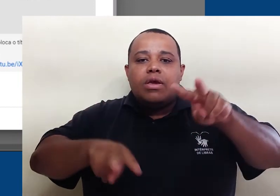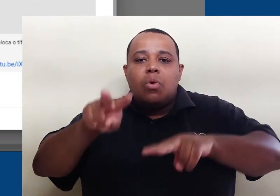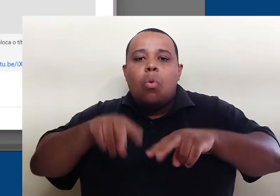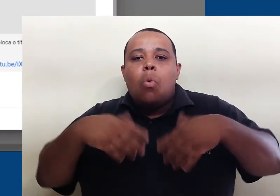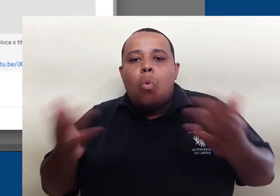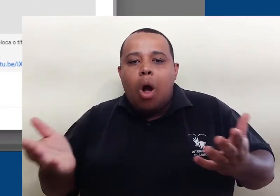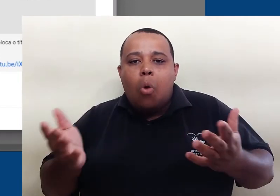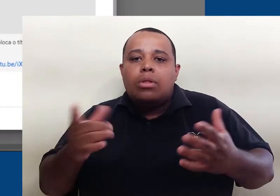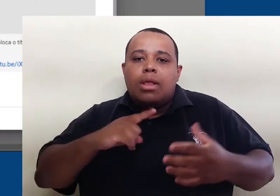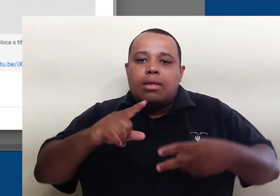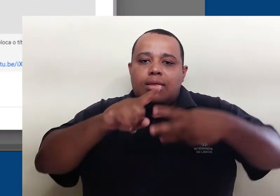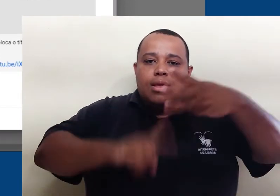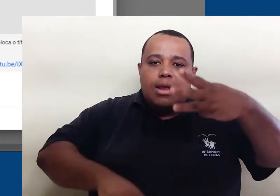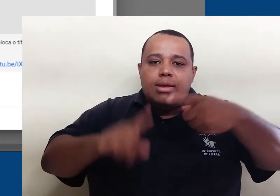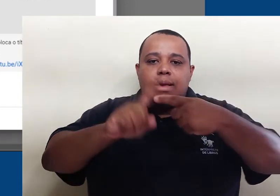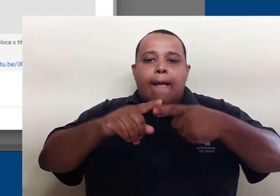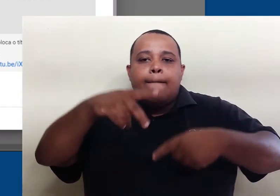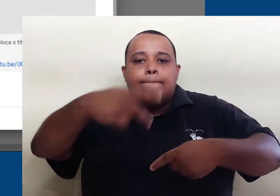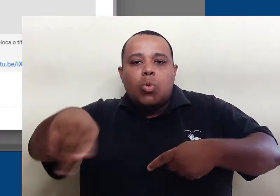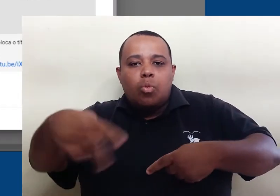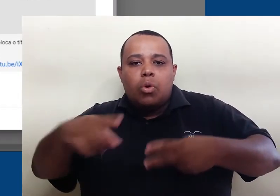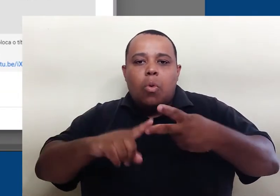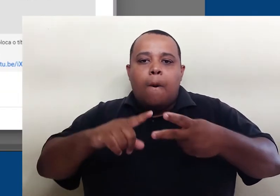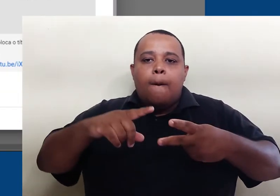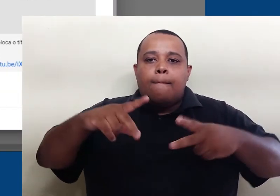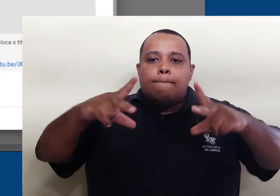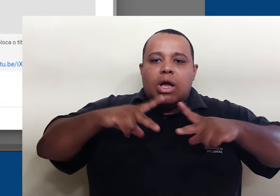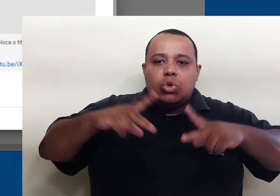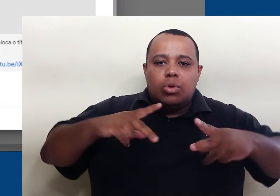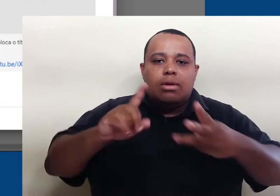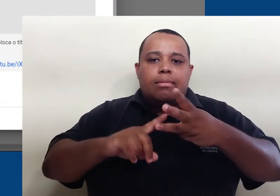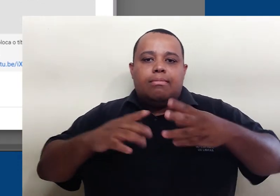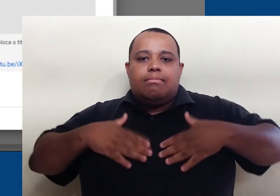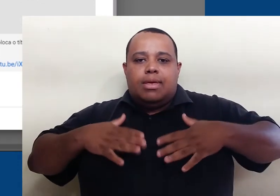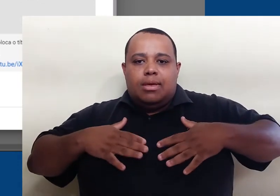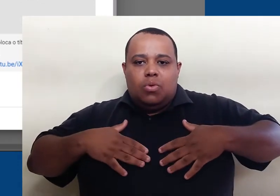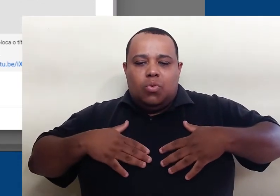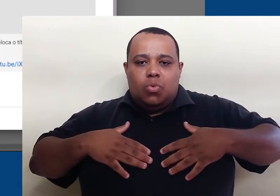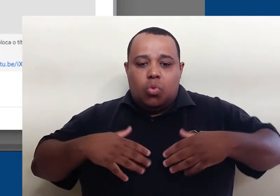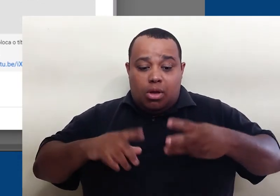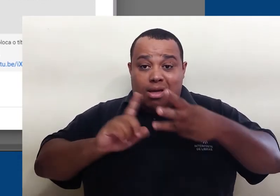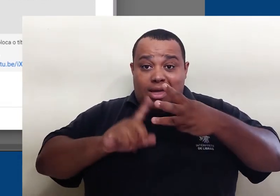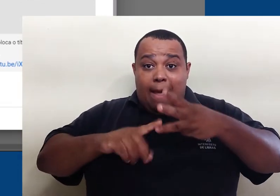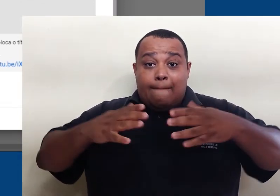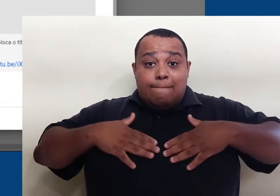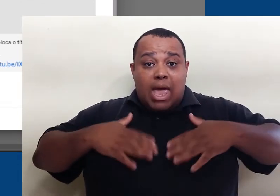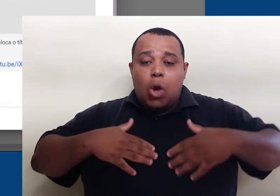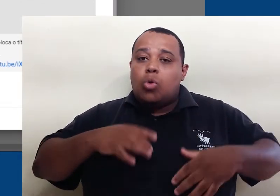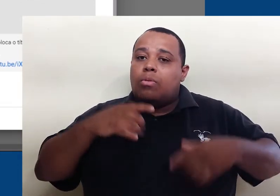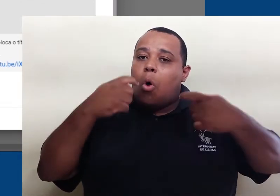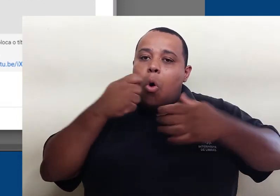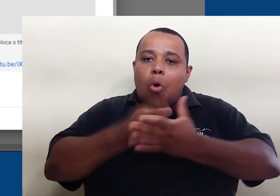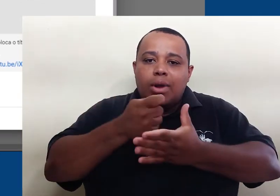privado, apenas pessoas com as quais você compartilha por e-mail podem acessar esse vídeo. Então, se você conceder acesso àquelas